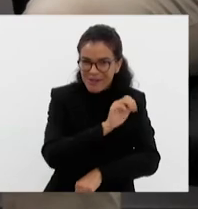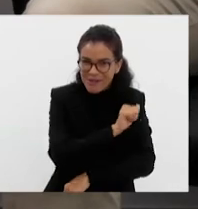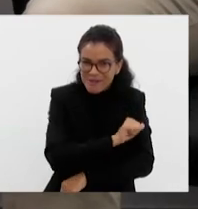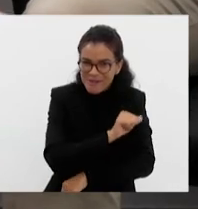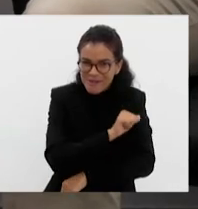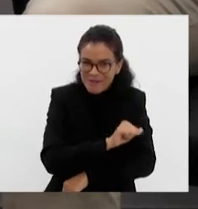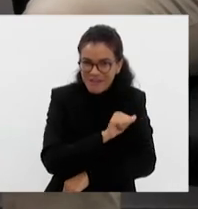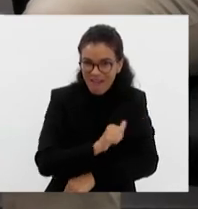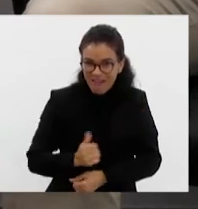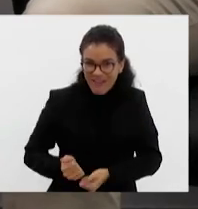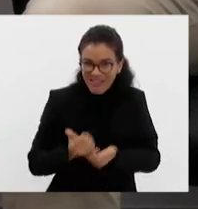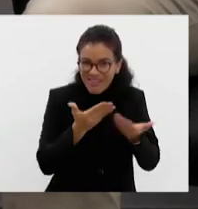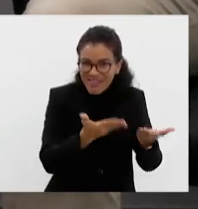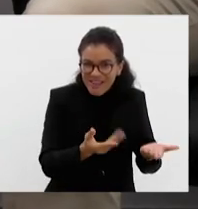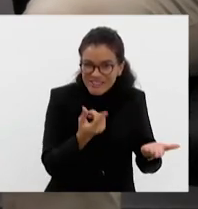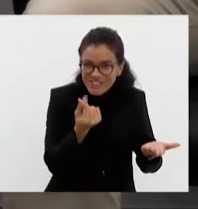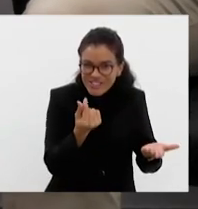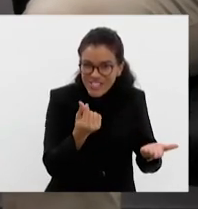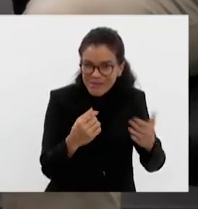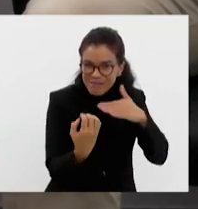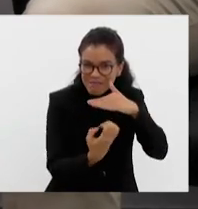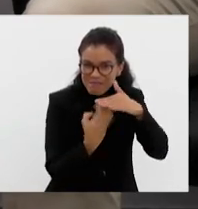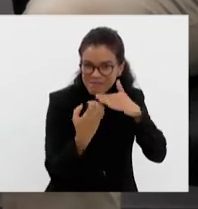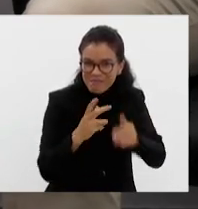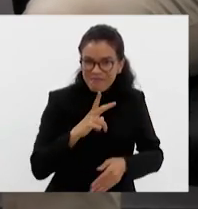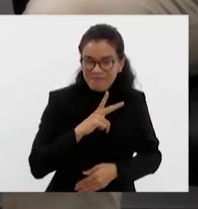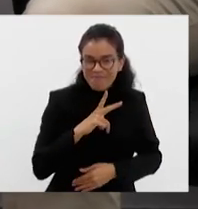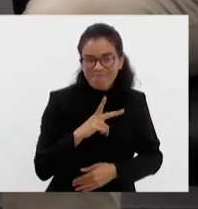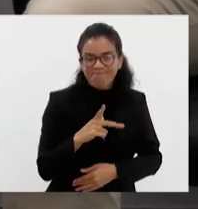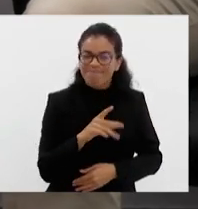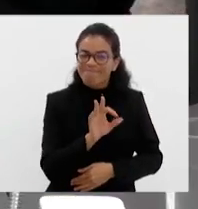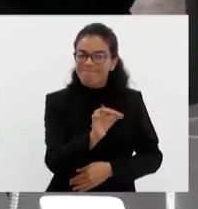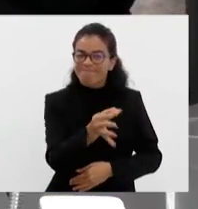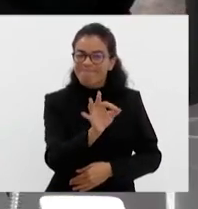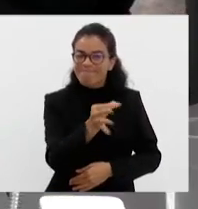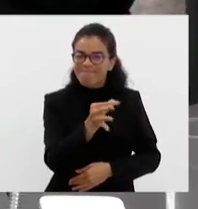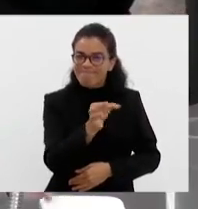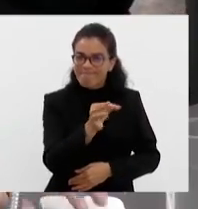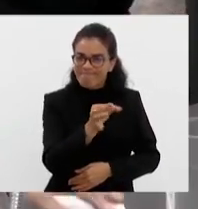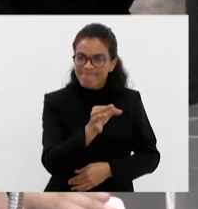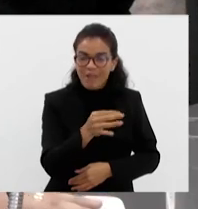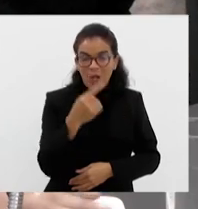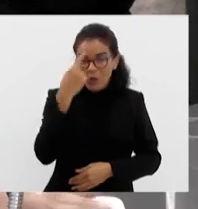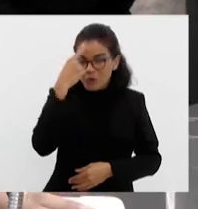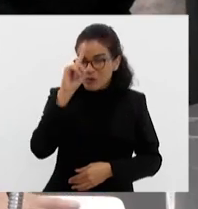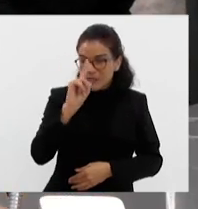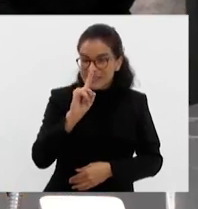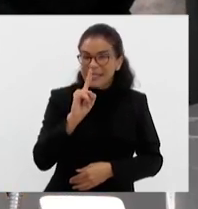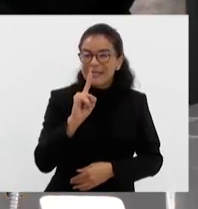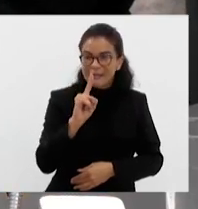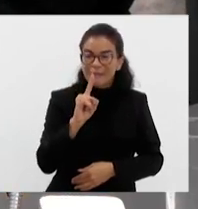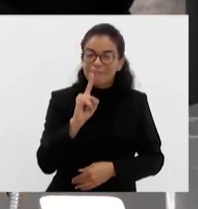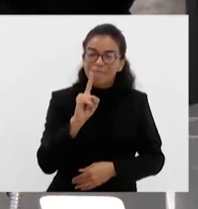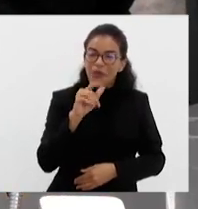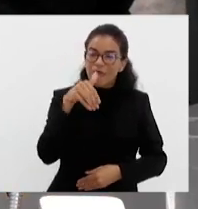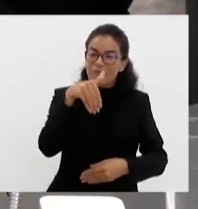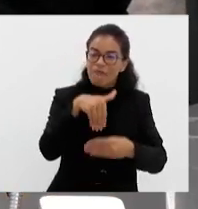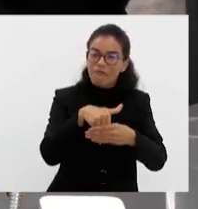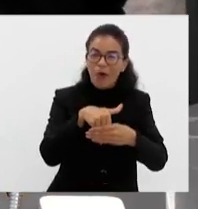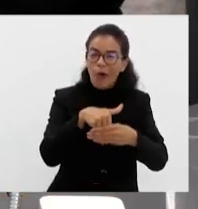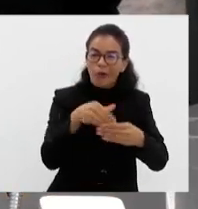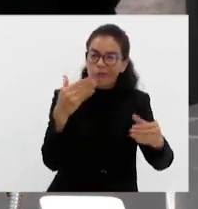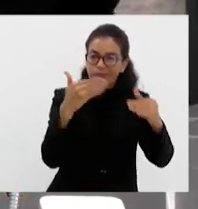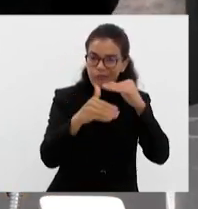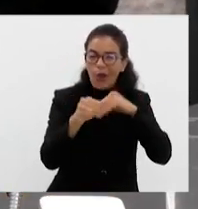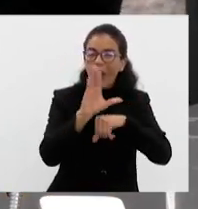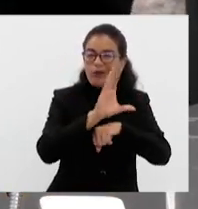está dando dinheiro para o privado. Assim, eu considero, deputado Luiz Paulo, não sei se é a linha que V. Exª apresenta, mas eu faria um voto pela